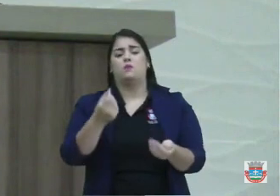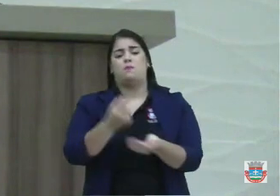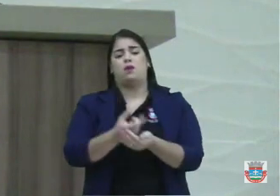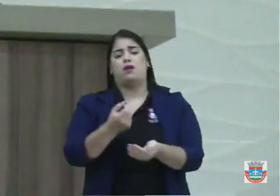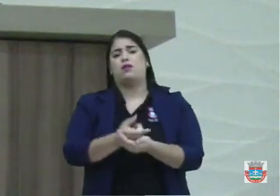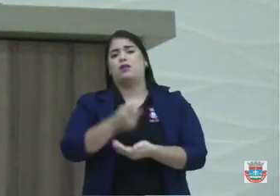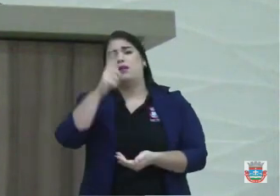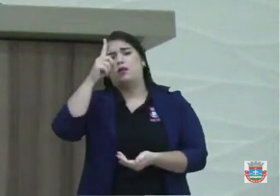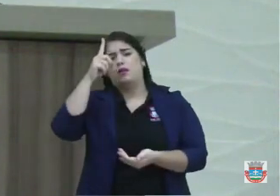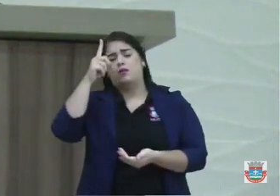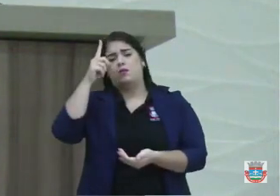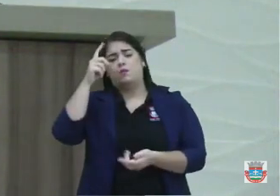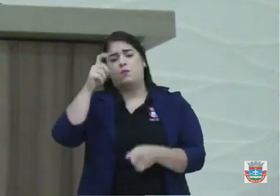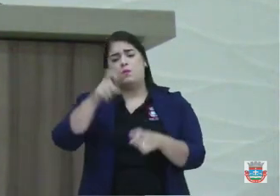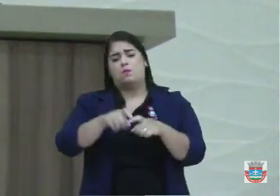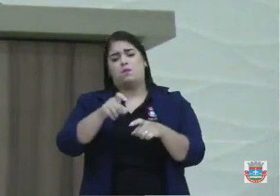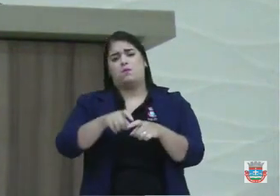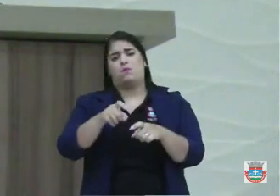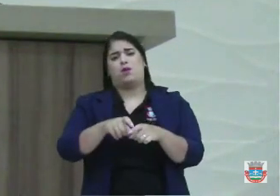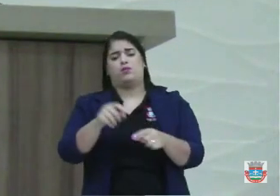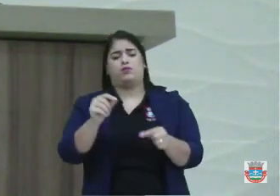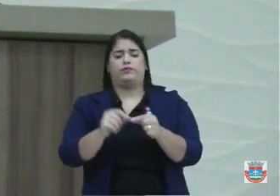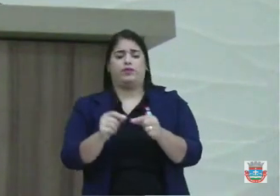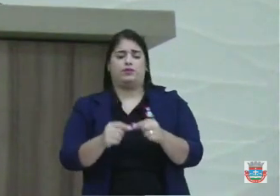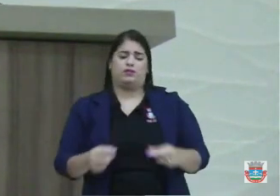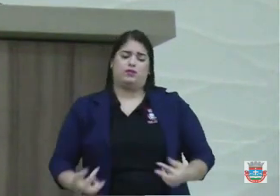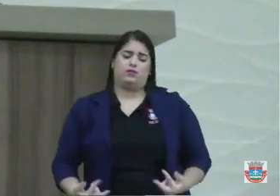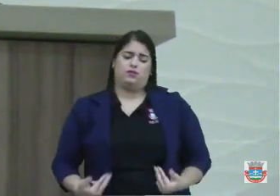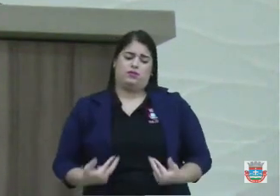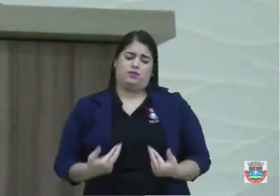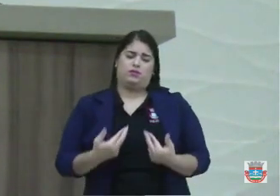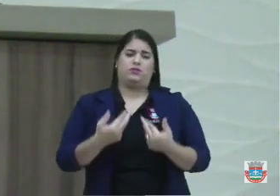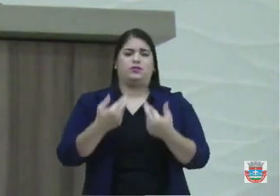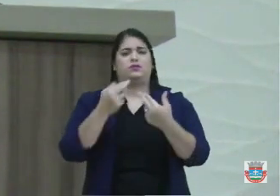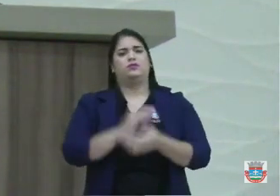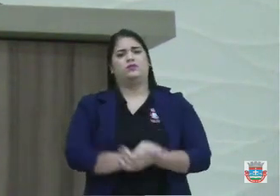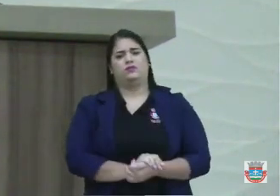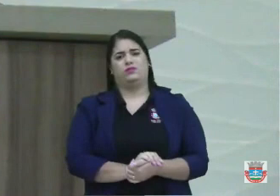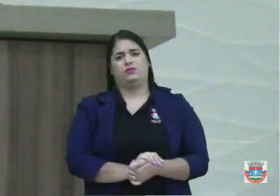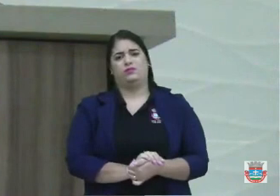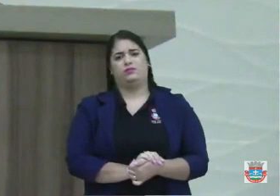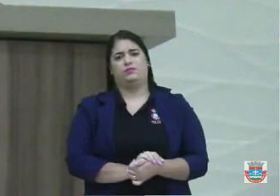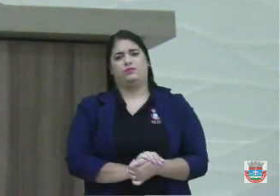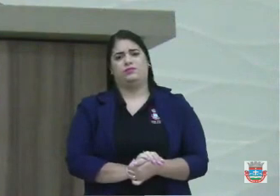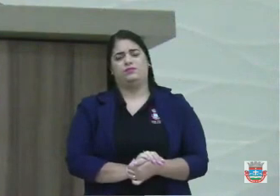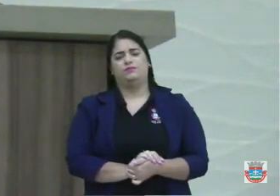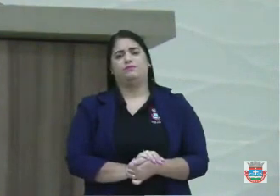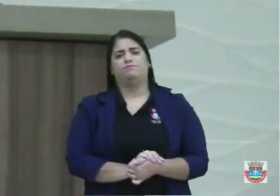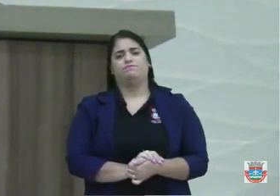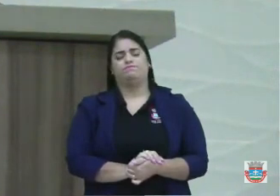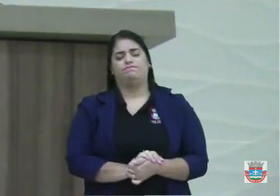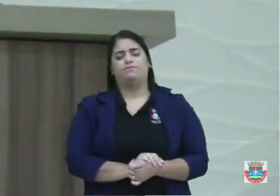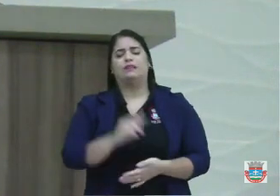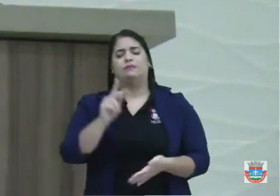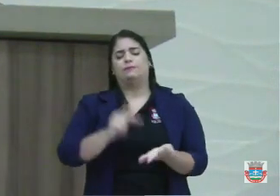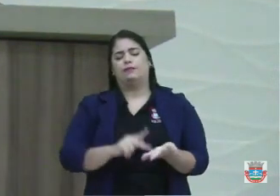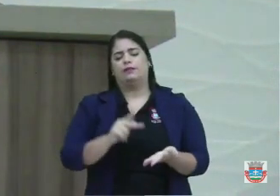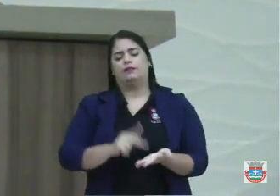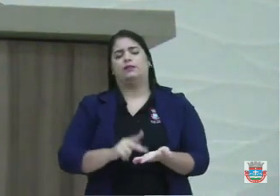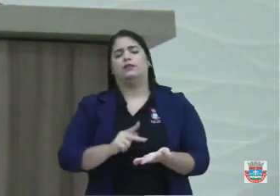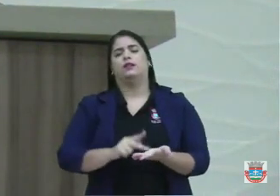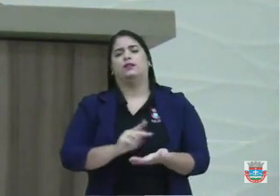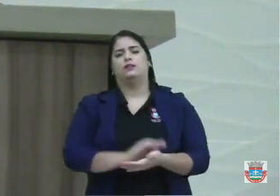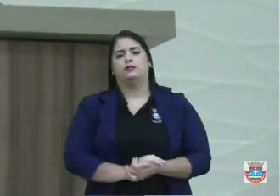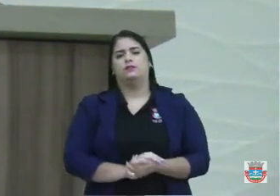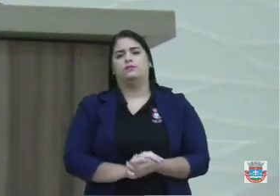financeiras de fazer uma cirurgia, de ter um acompanhamento médico. Então, essa é a realidade não só da